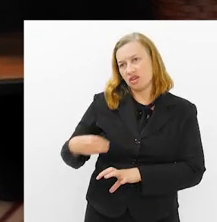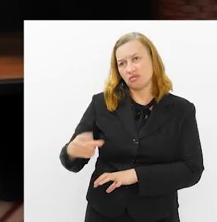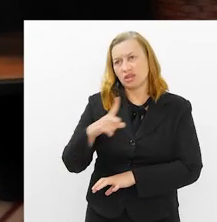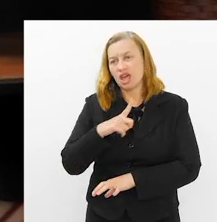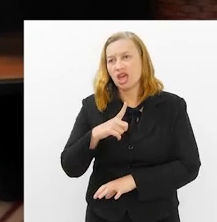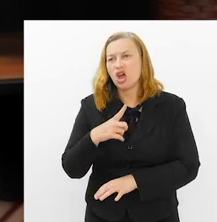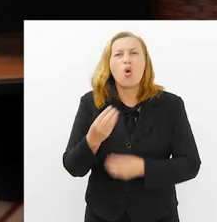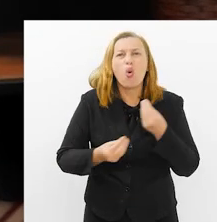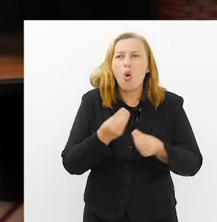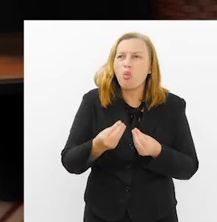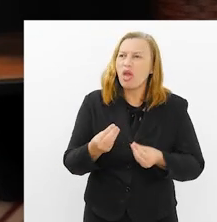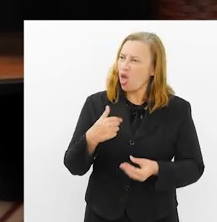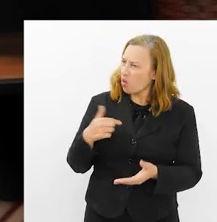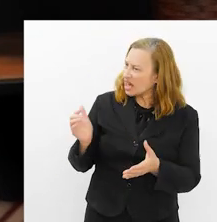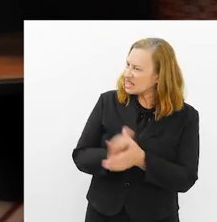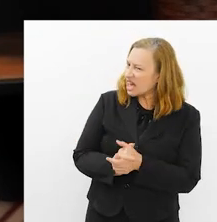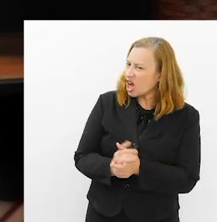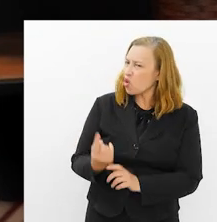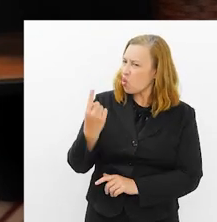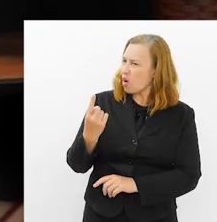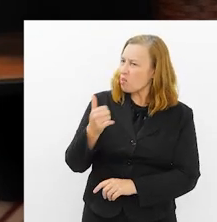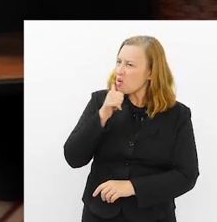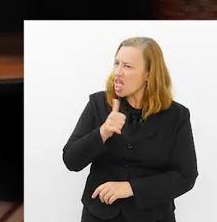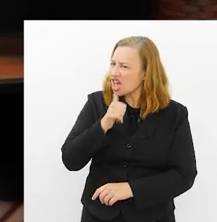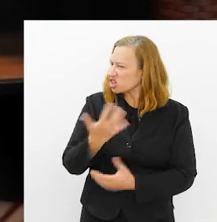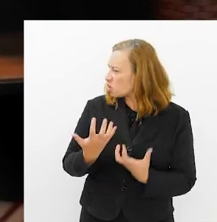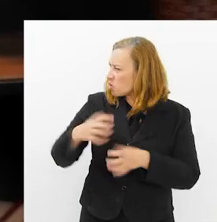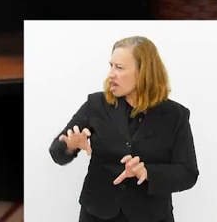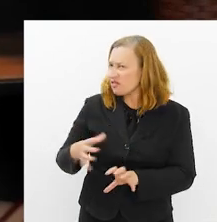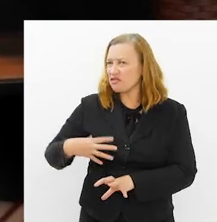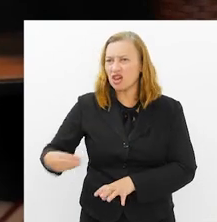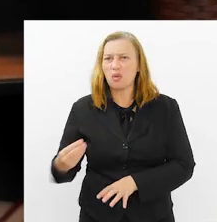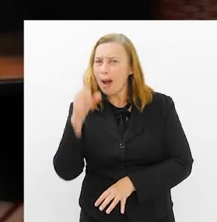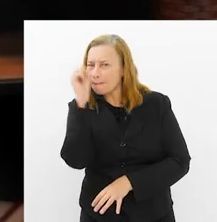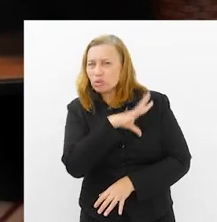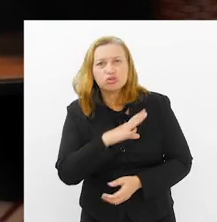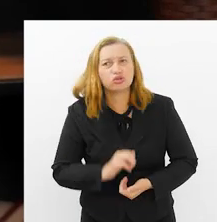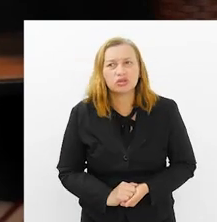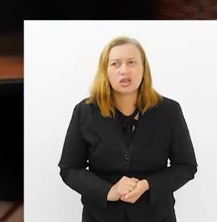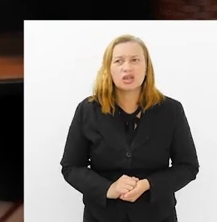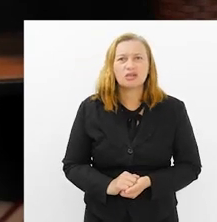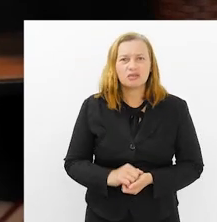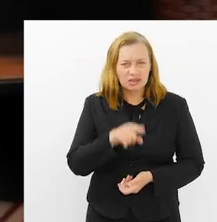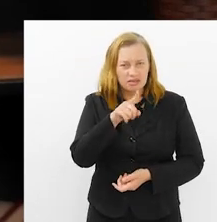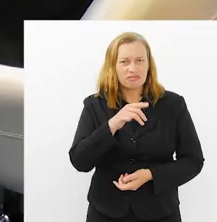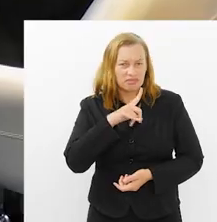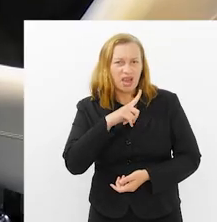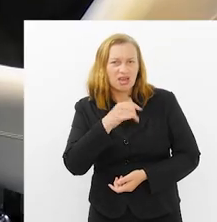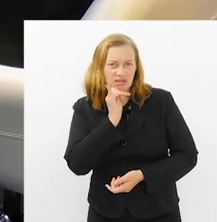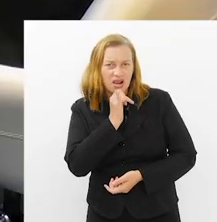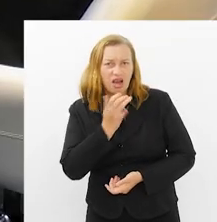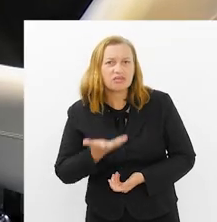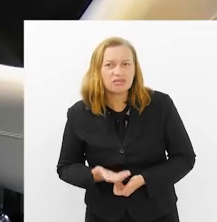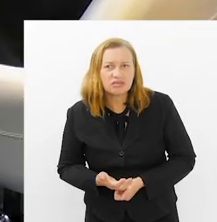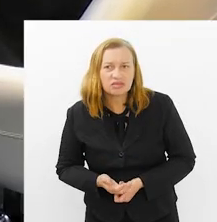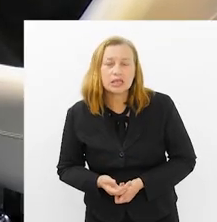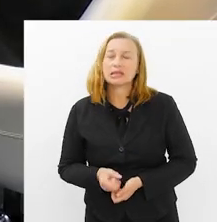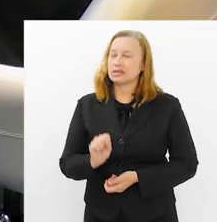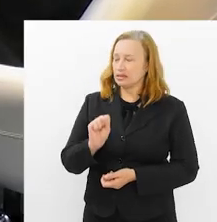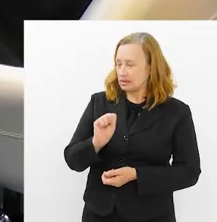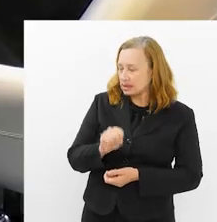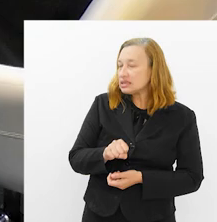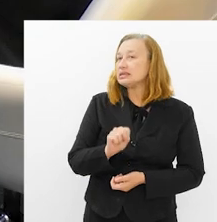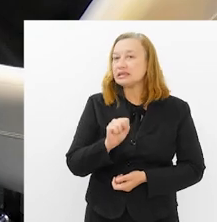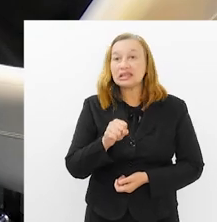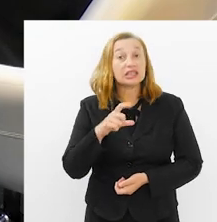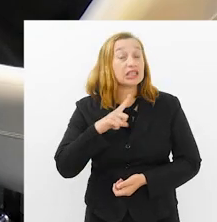um absurdo. Como que eu vou casar com uma mulher que não quer ter filho? Isso é um absurdo. Você tem esses relatos?